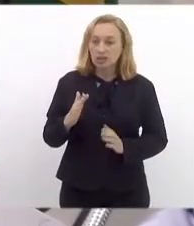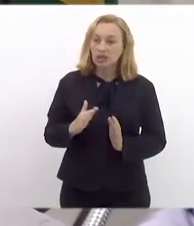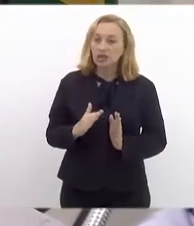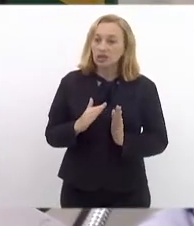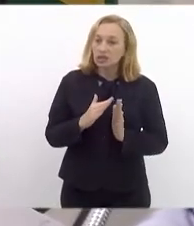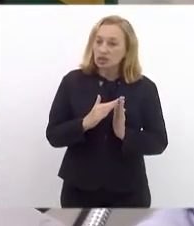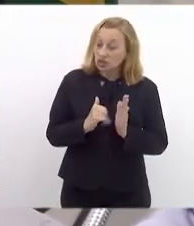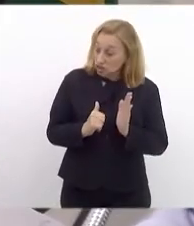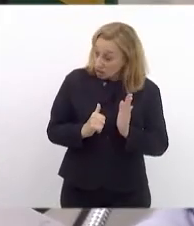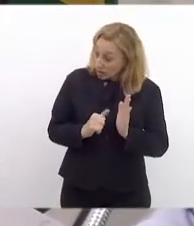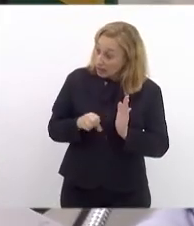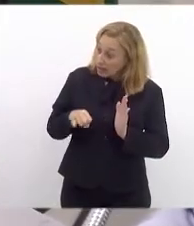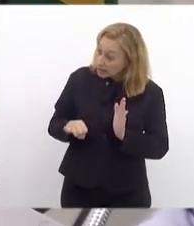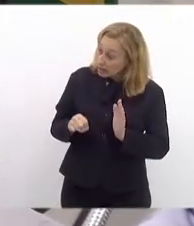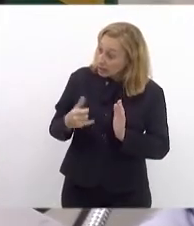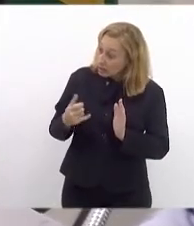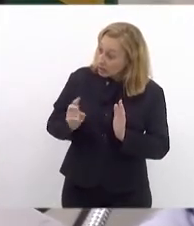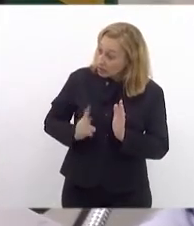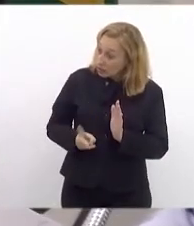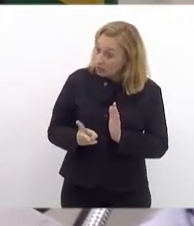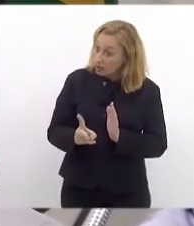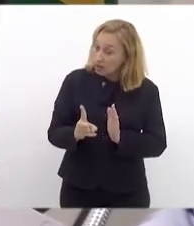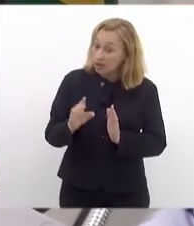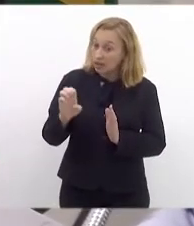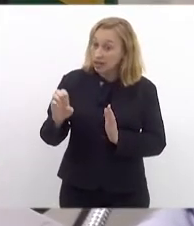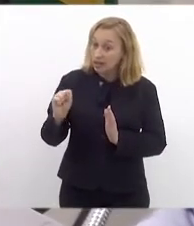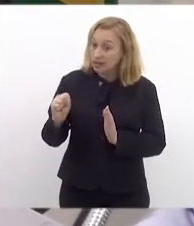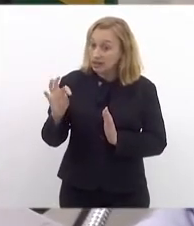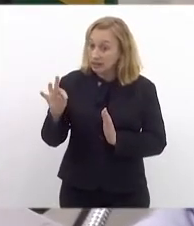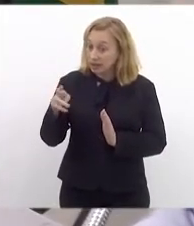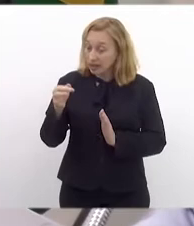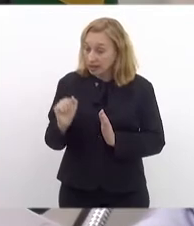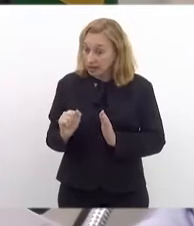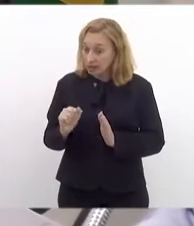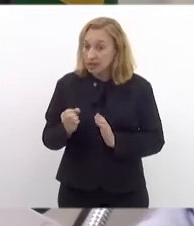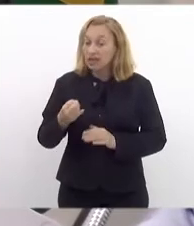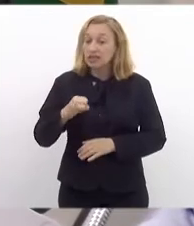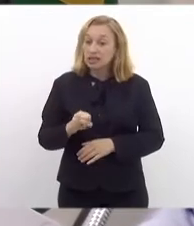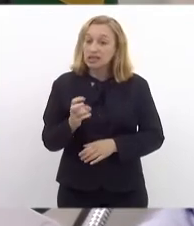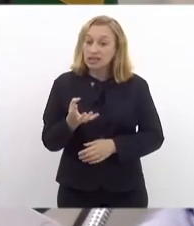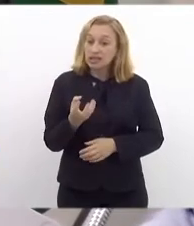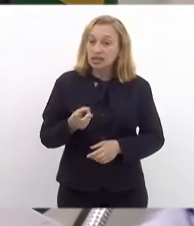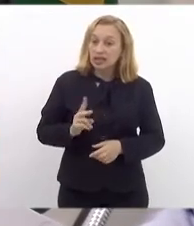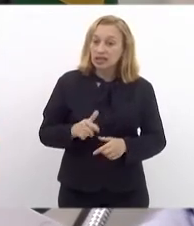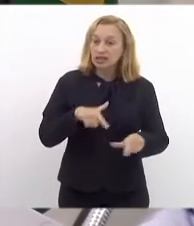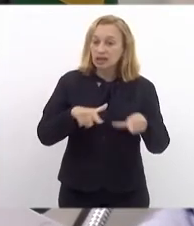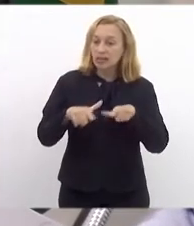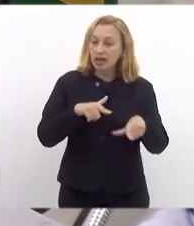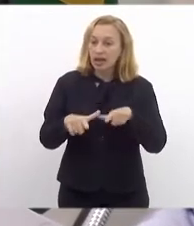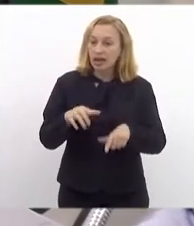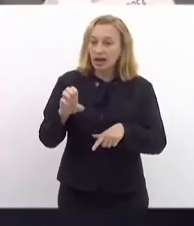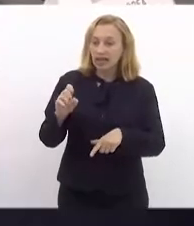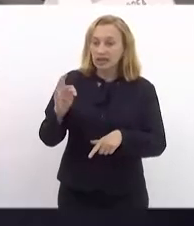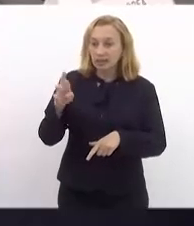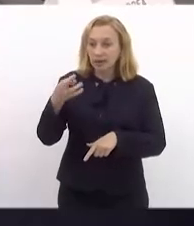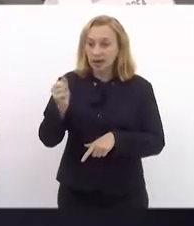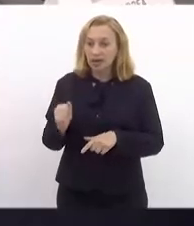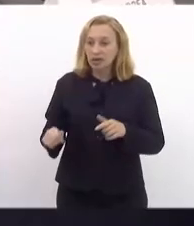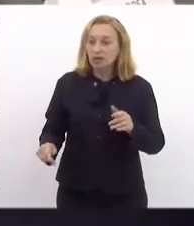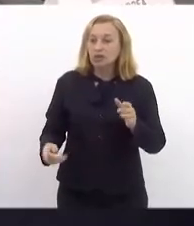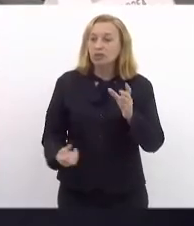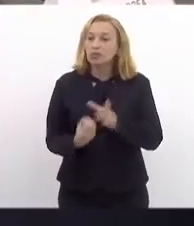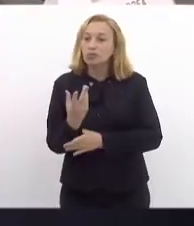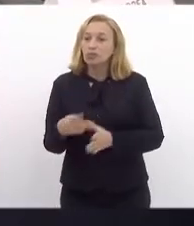retirar se caso is for caminhar a estamparia isso que a gente quiser eu trabalhar estamparia trabalhar em um projeto